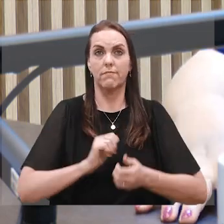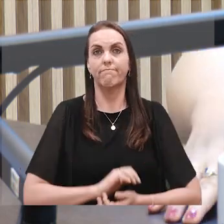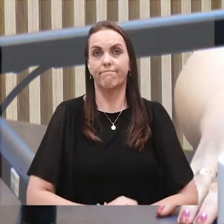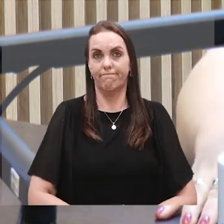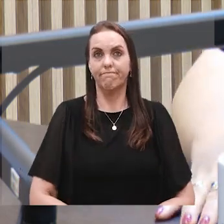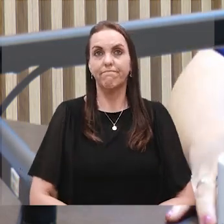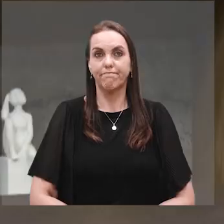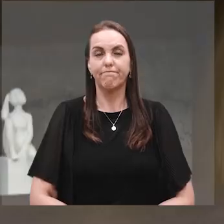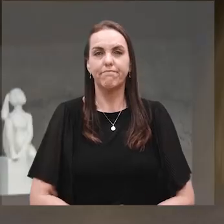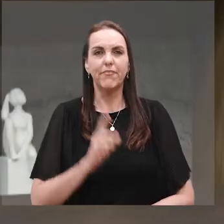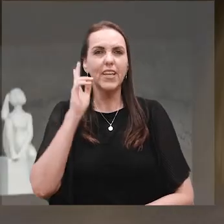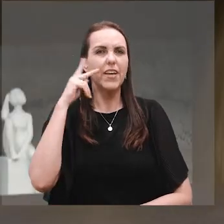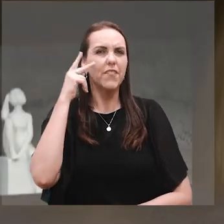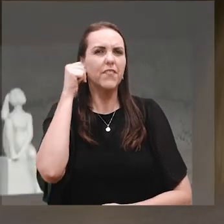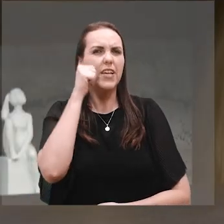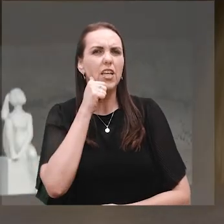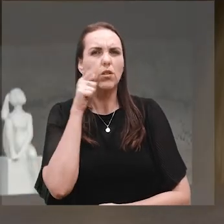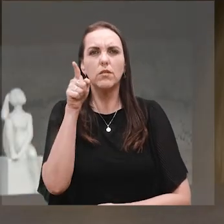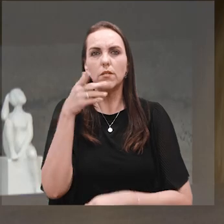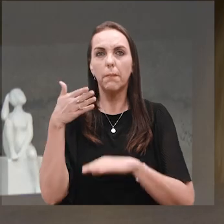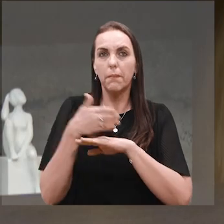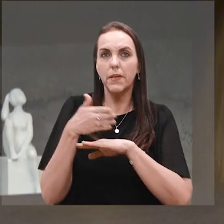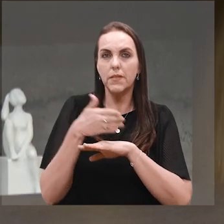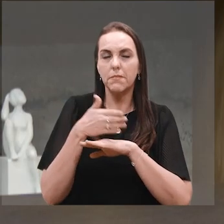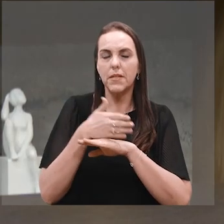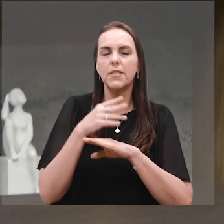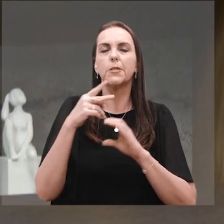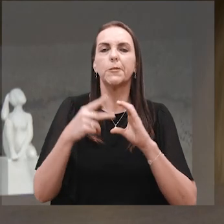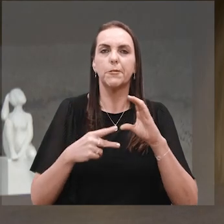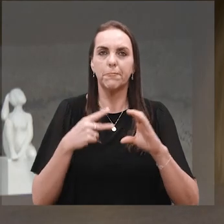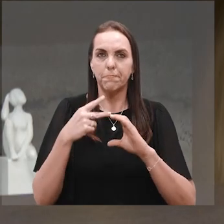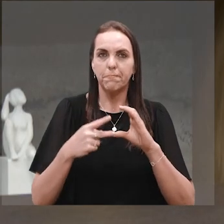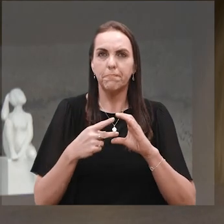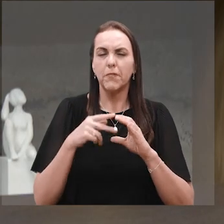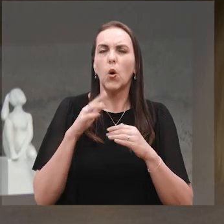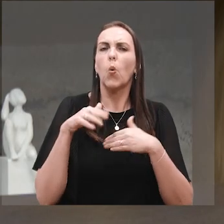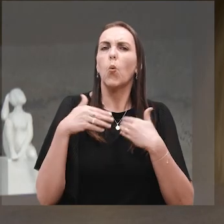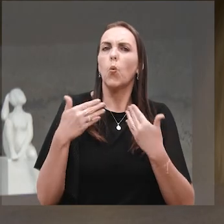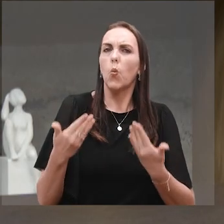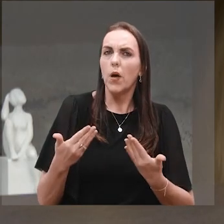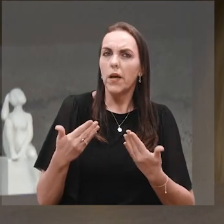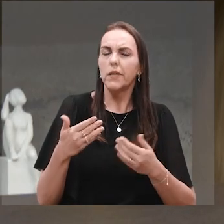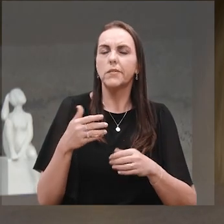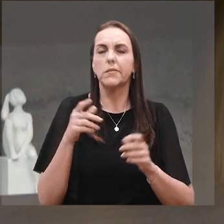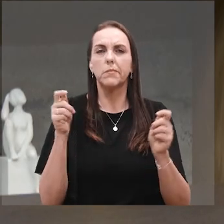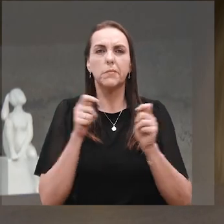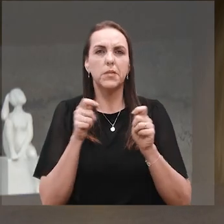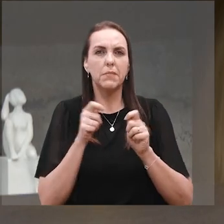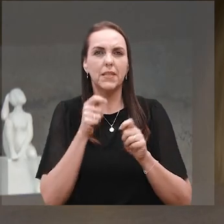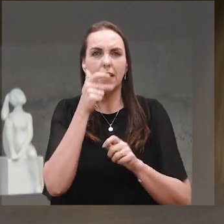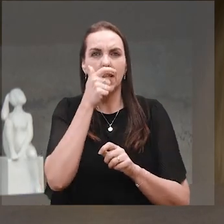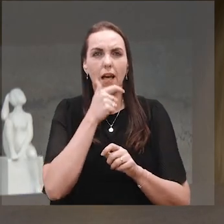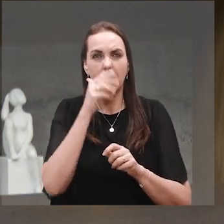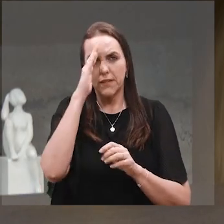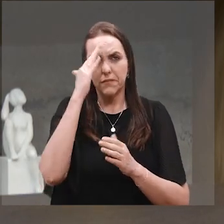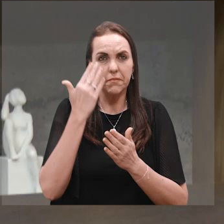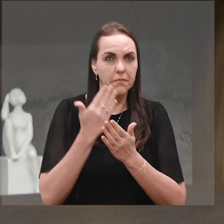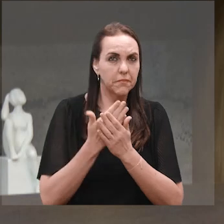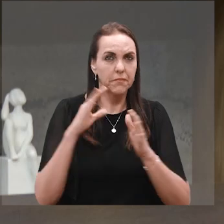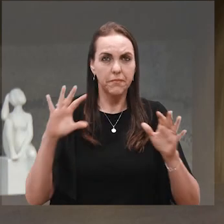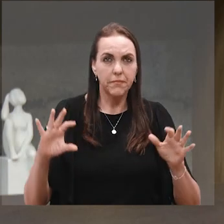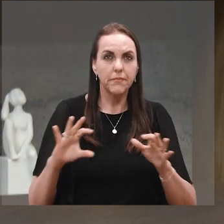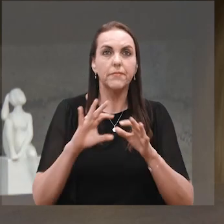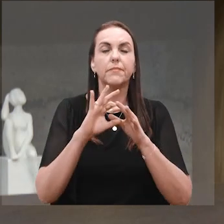qualificação. Vereadora, na sua participação aqui já na casa, como é que a senhora visualiza a possibilidade de uma